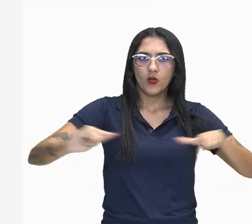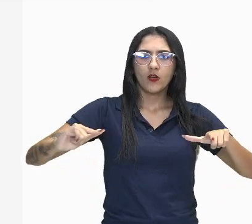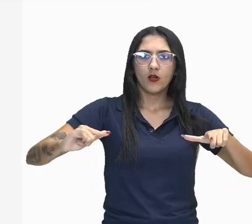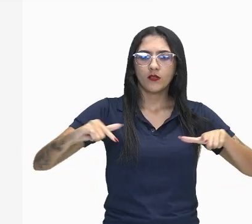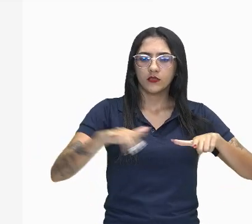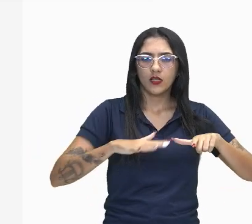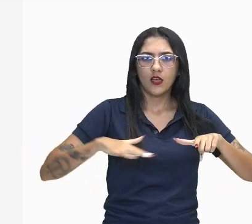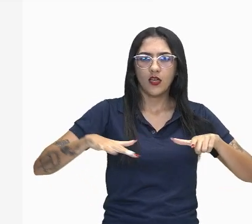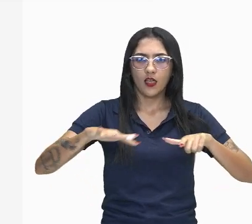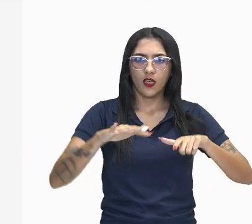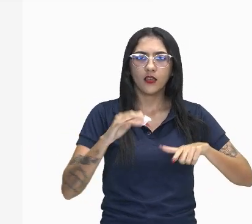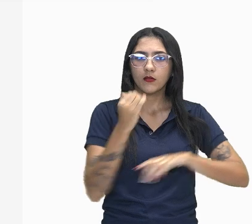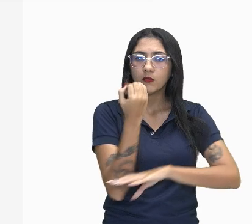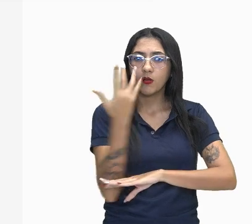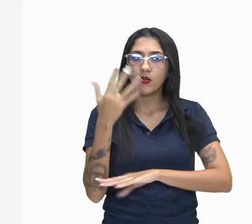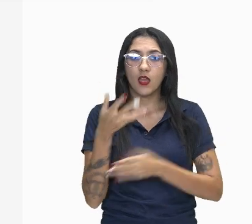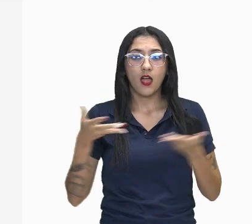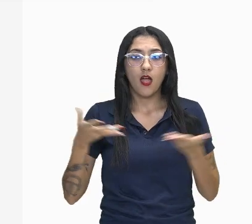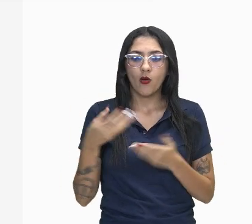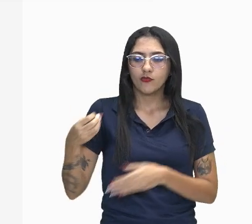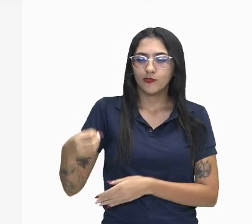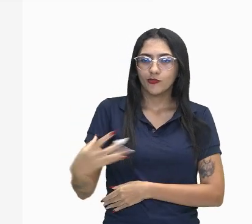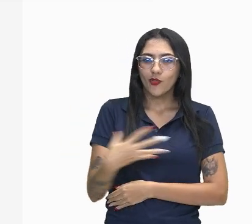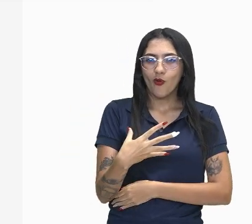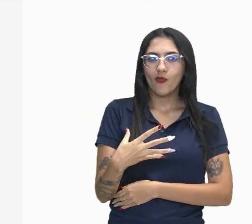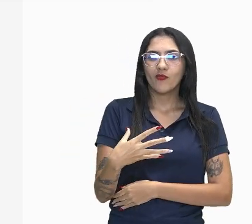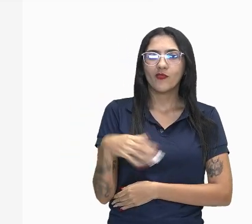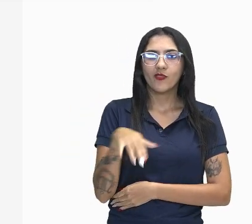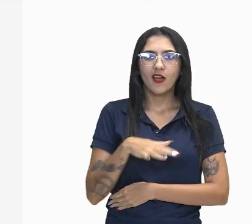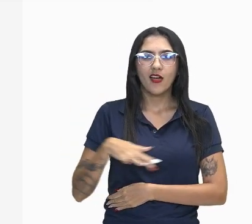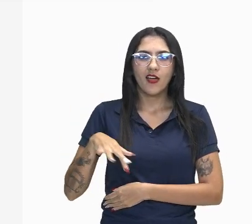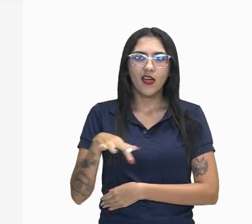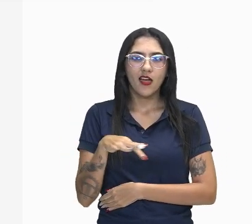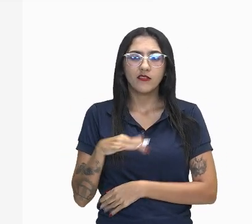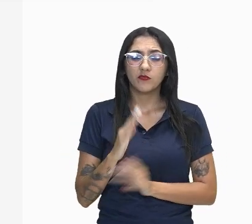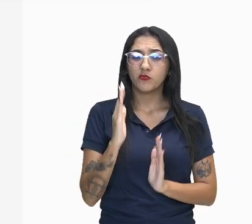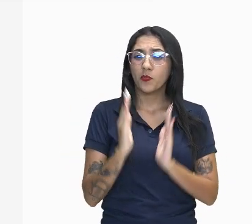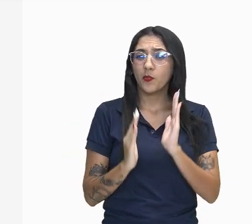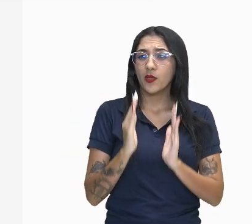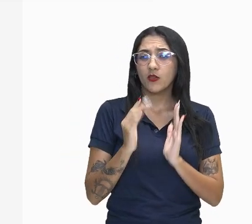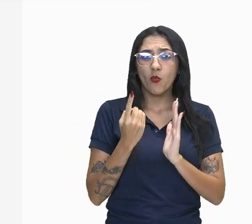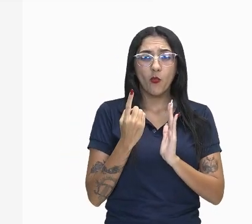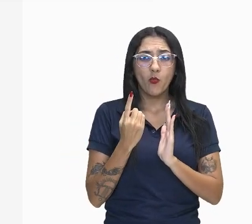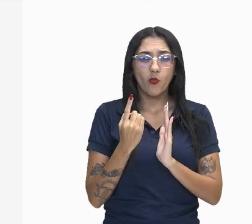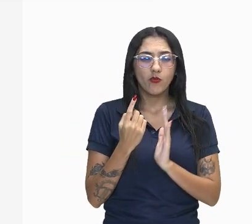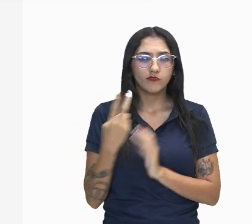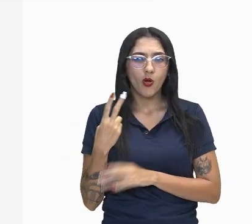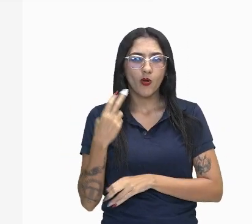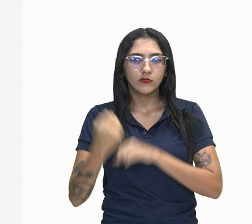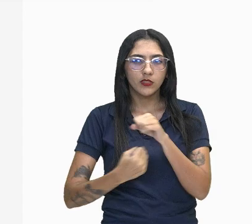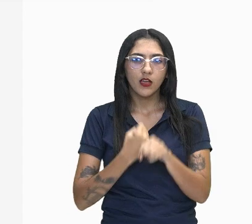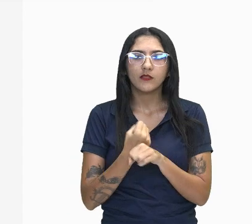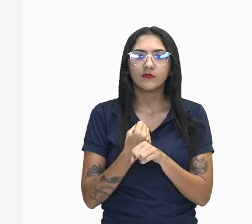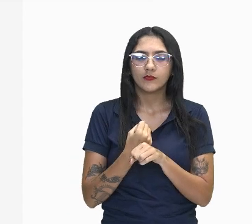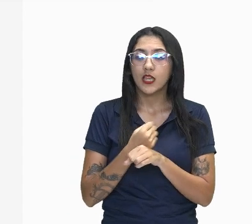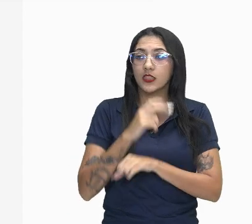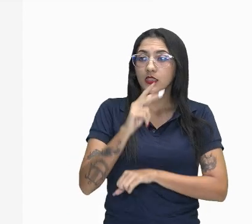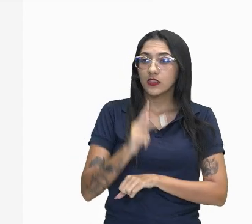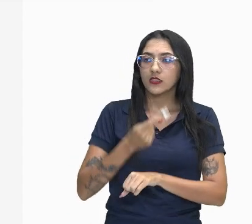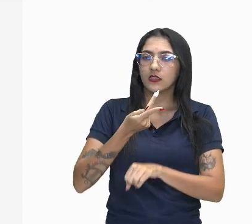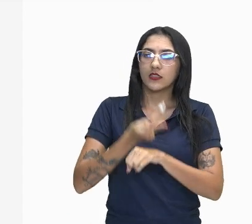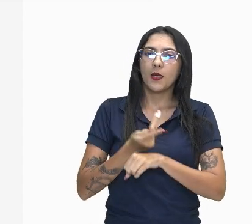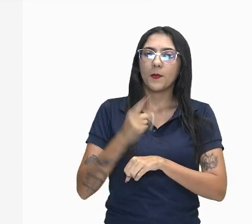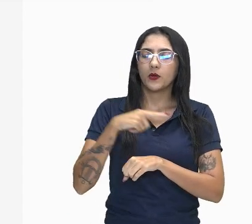aquele terreno e cultivar a terra por 1 ou 2 anos. E depois disso, né, realizando